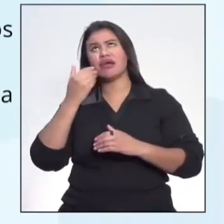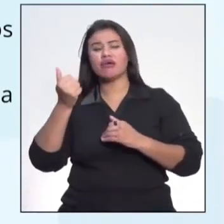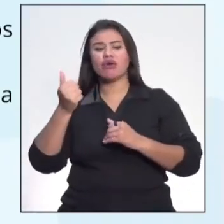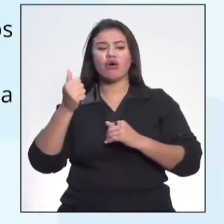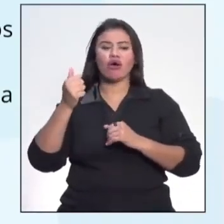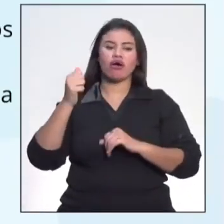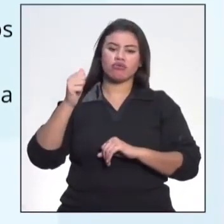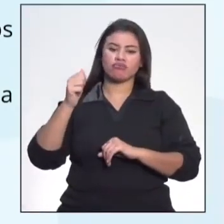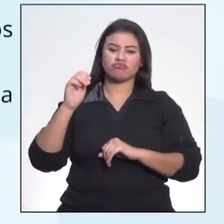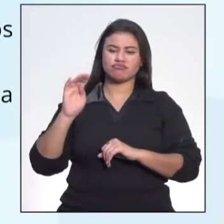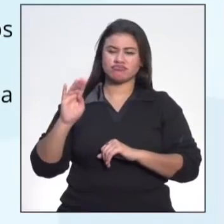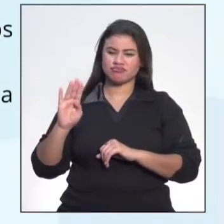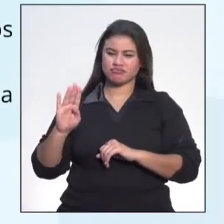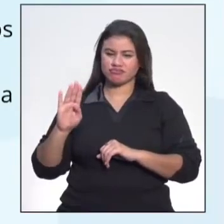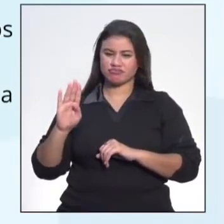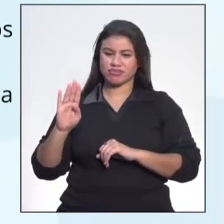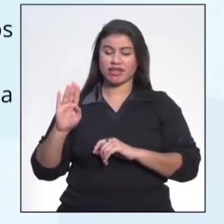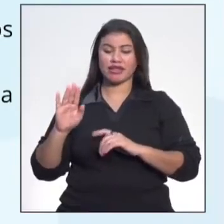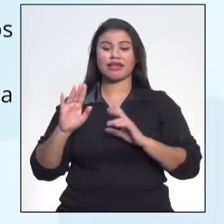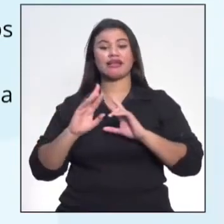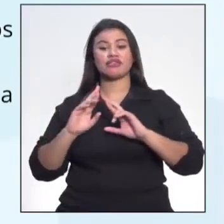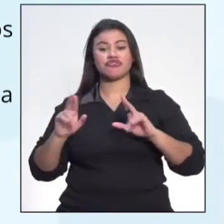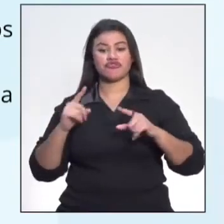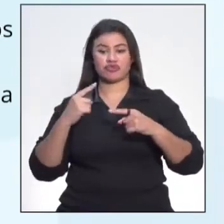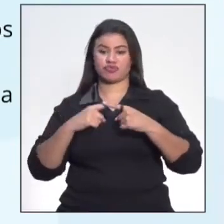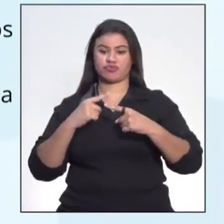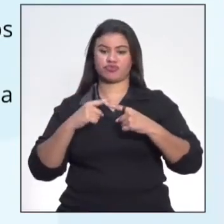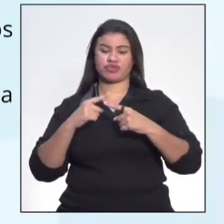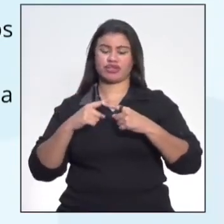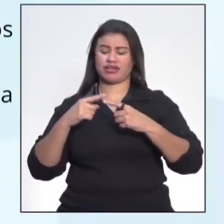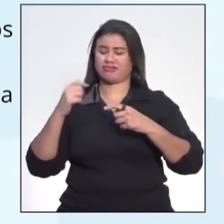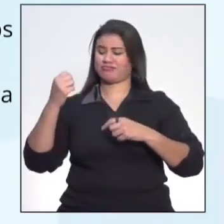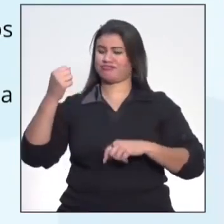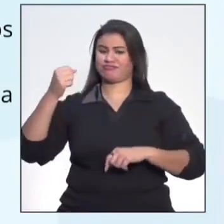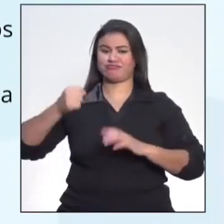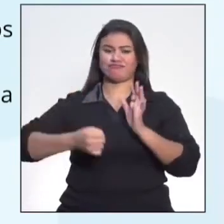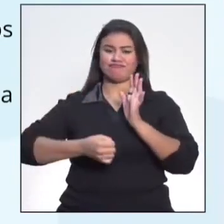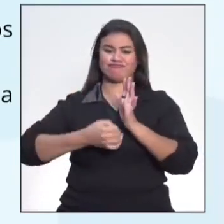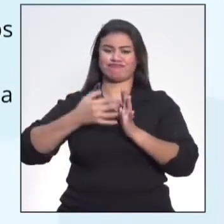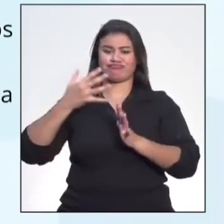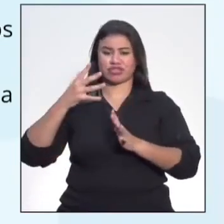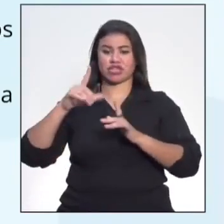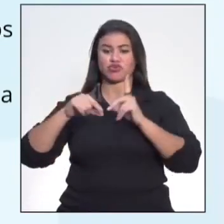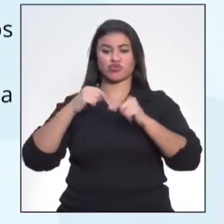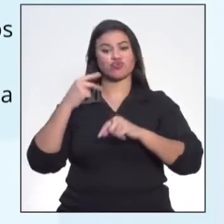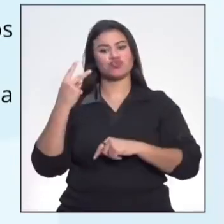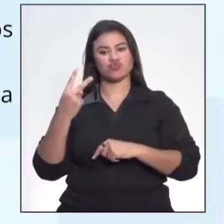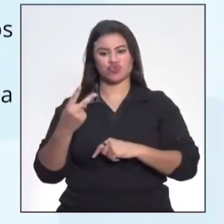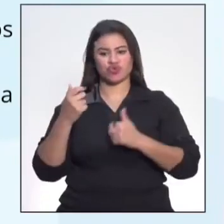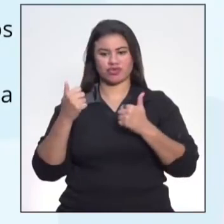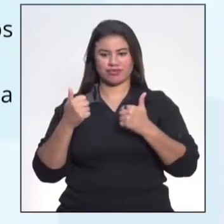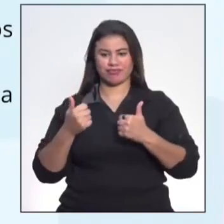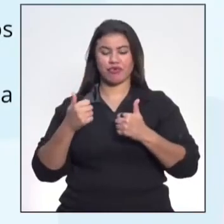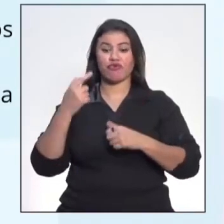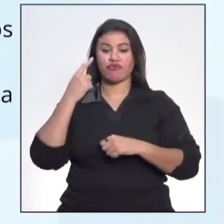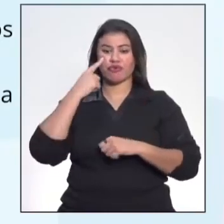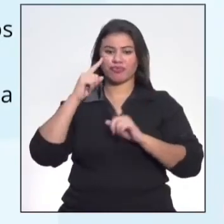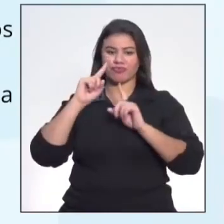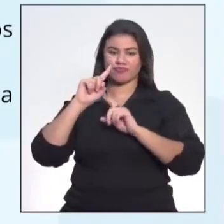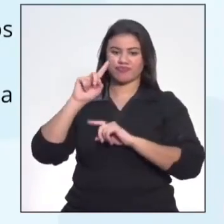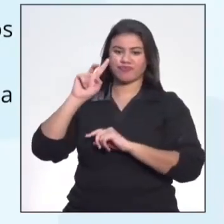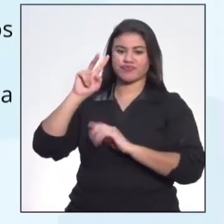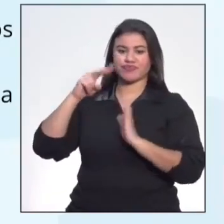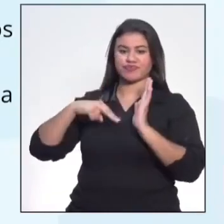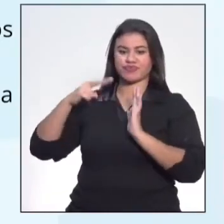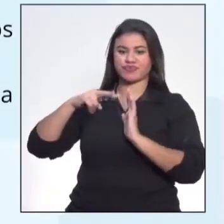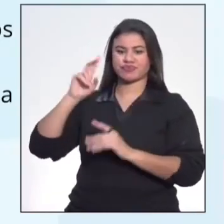aluno, não se assuste que está um pouquinho diferente. Como eram muitos itens, eu só escolhi dois, tá bom? Então, vamos ler um enunciado. Vamos